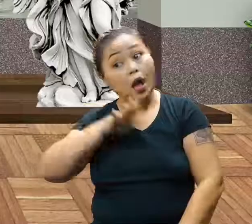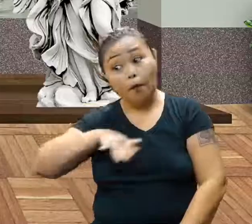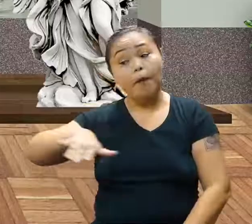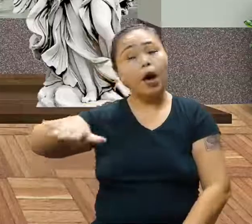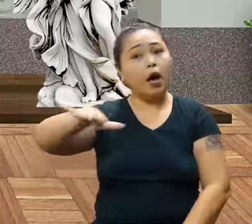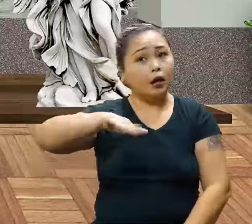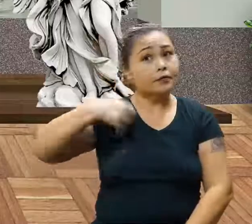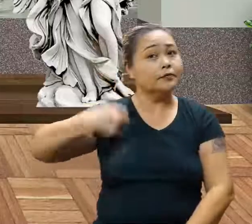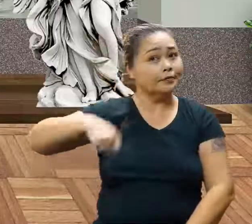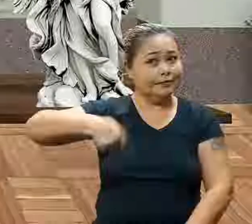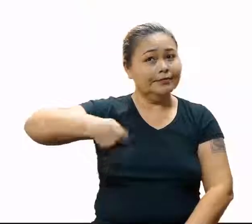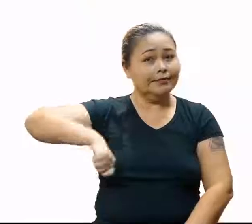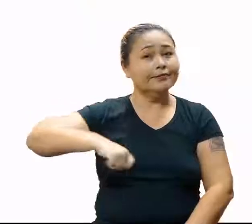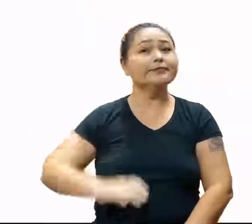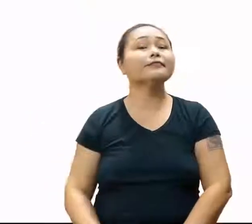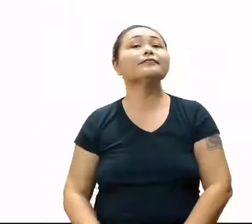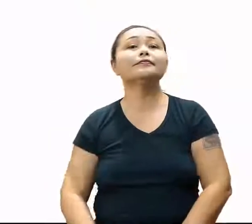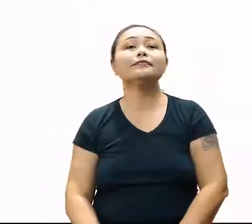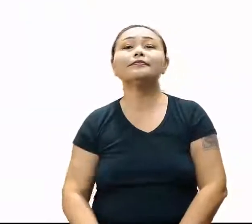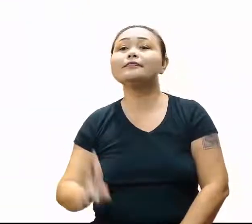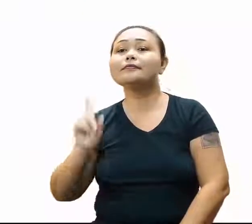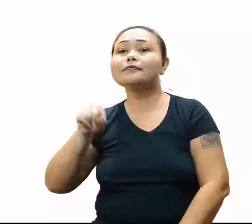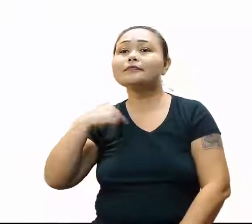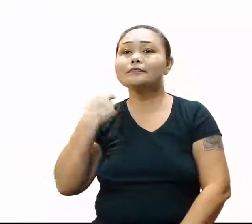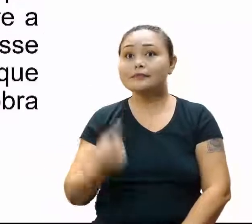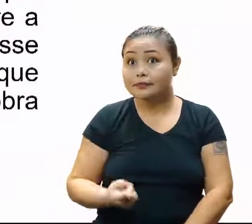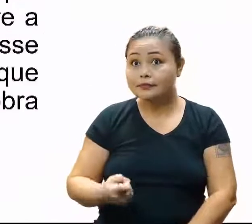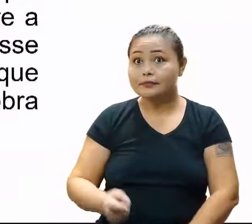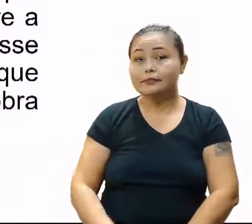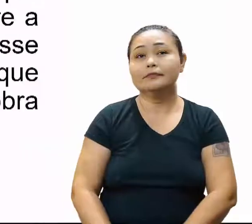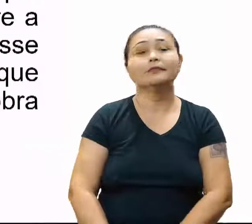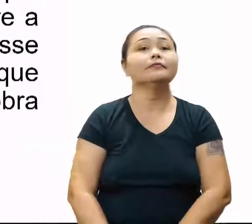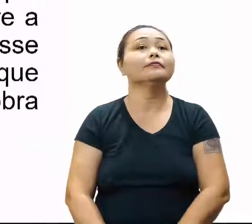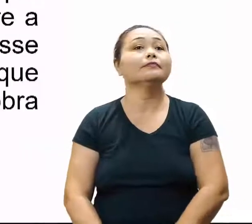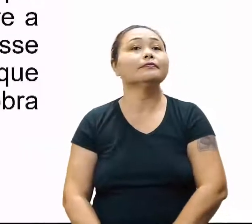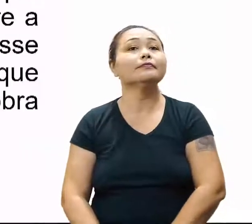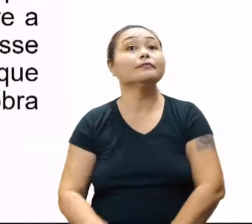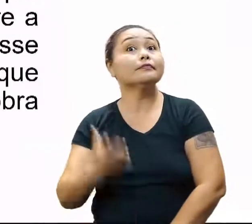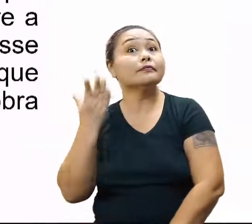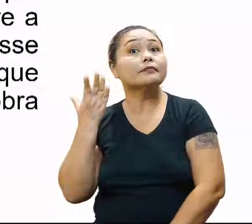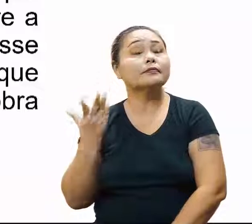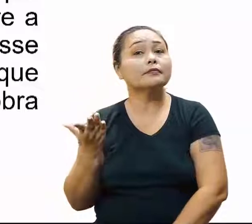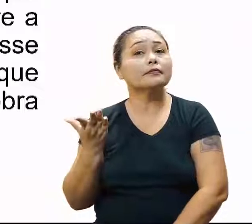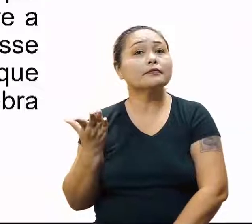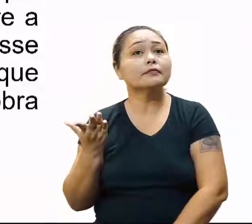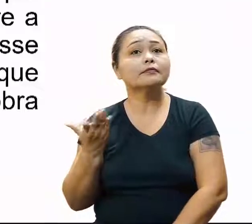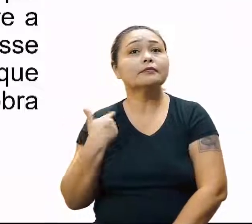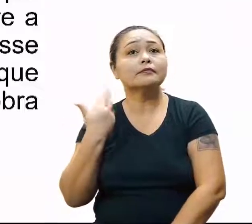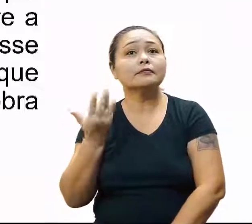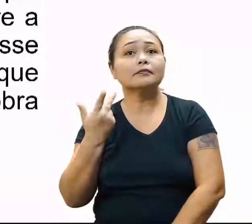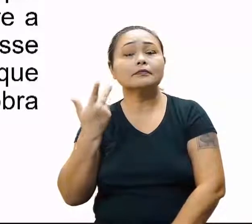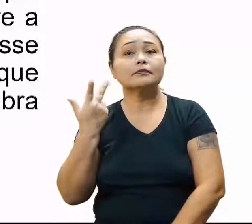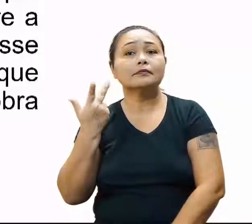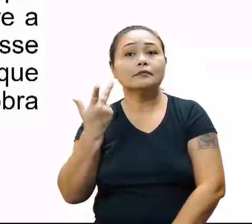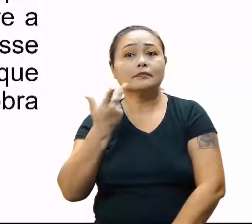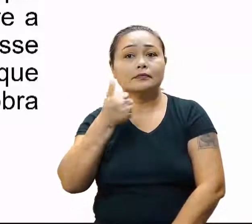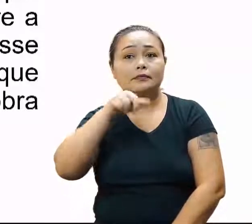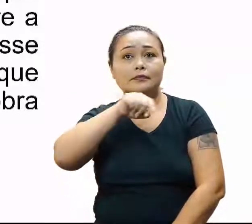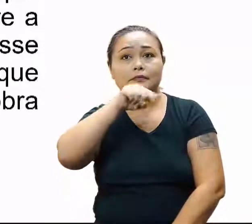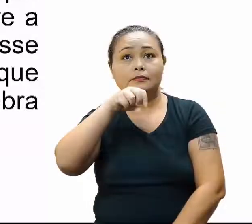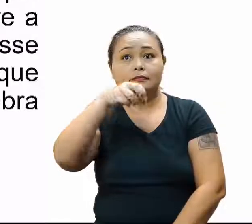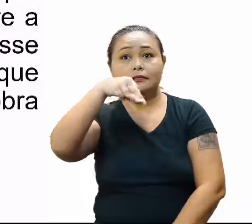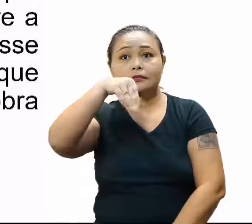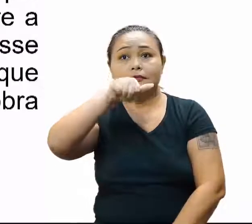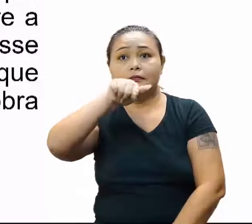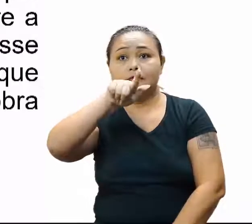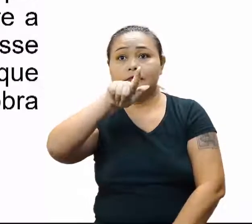precisando. Tá bom? Na sequência, então, vamos lá. Olha aí. Conforme relata o Barão de